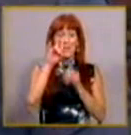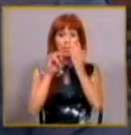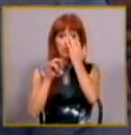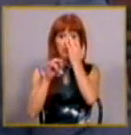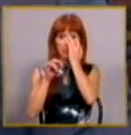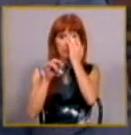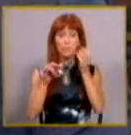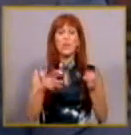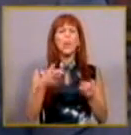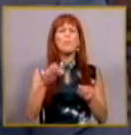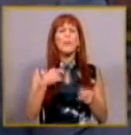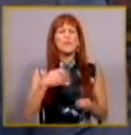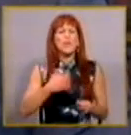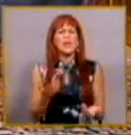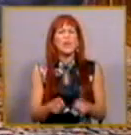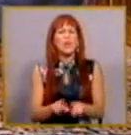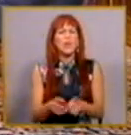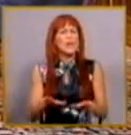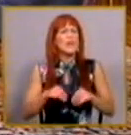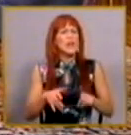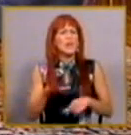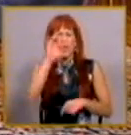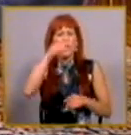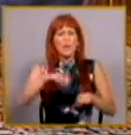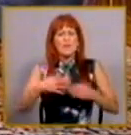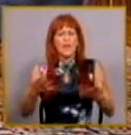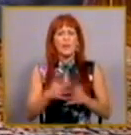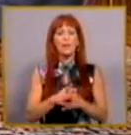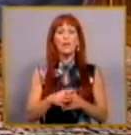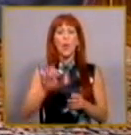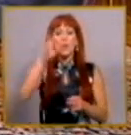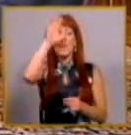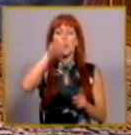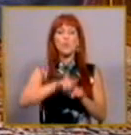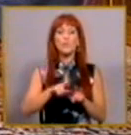PS sentido que não havia margem de aceitação por parte do Governo? Não, porque não, o primeiro-ministro.